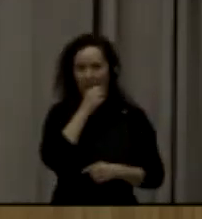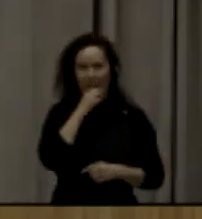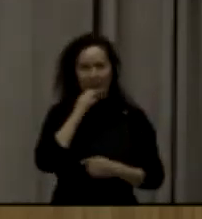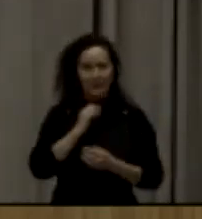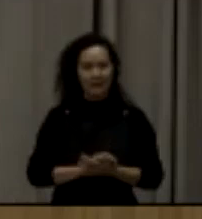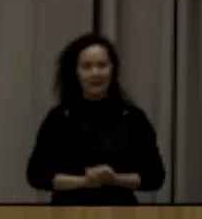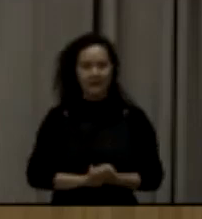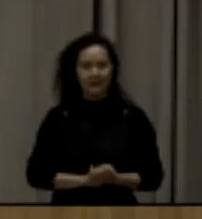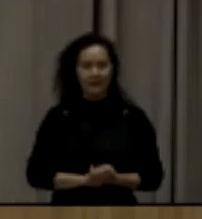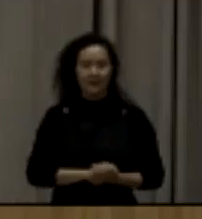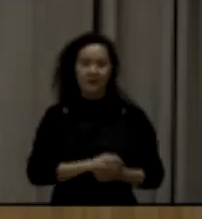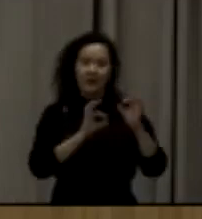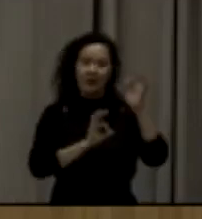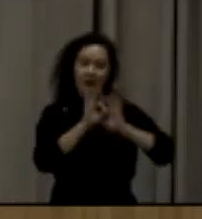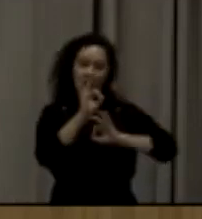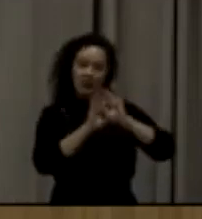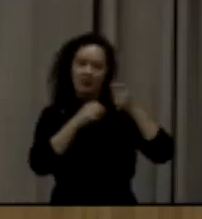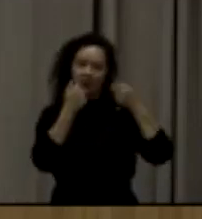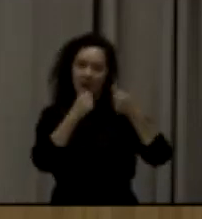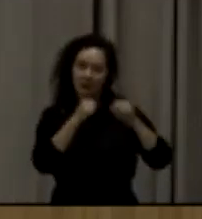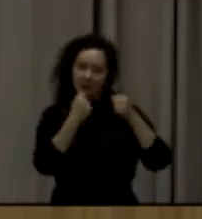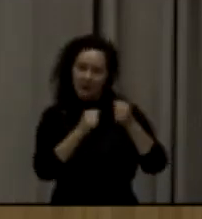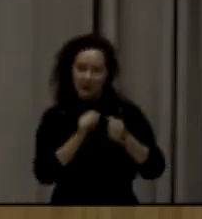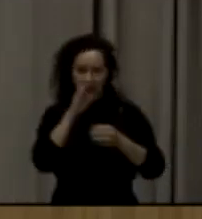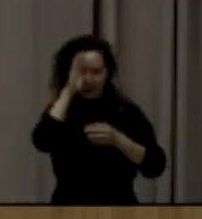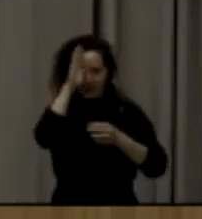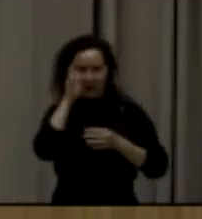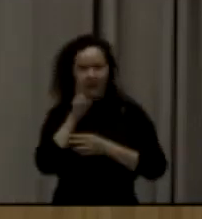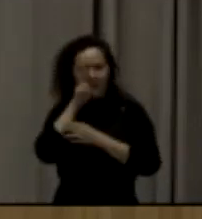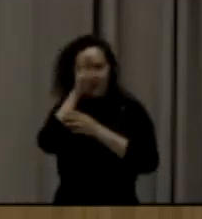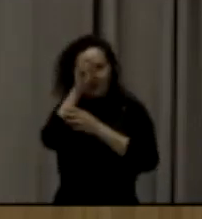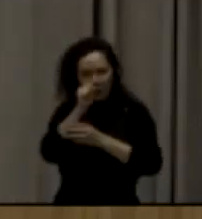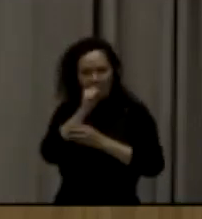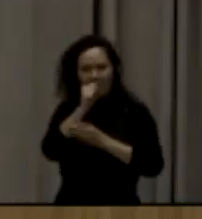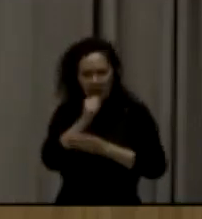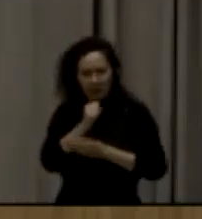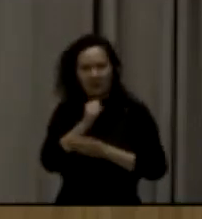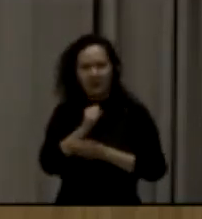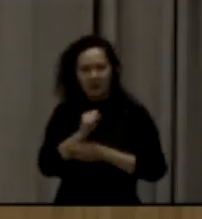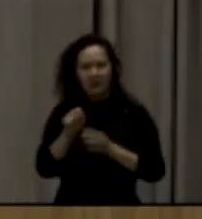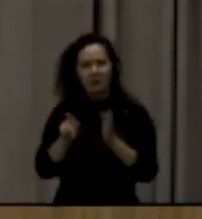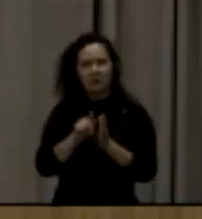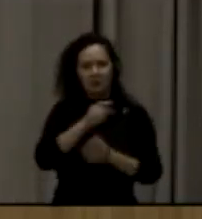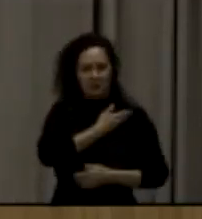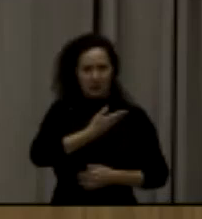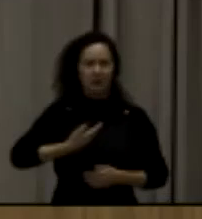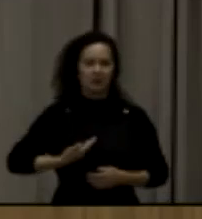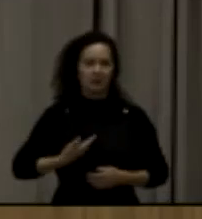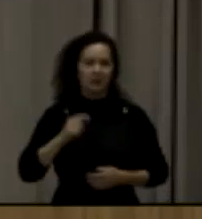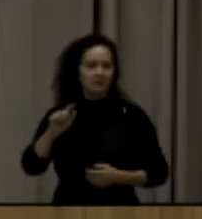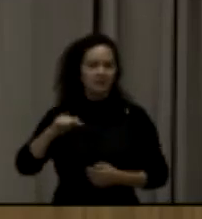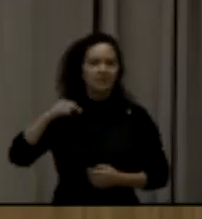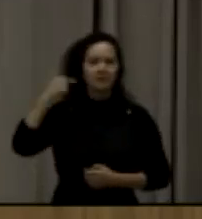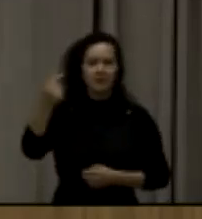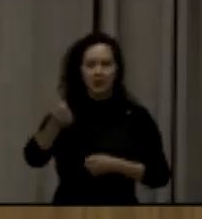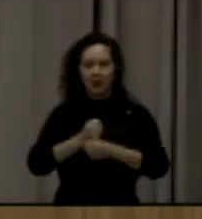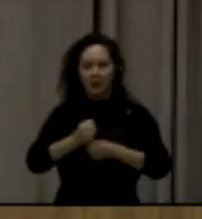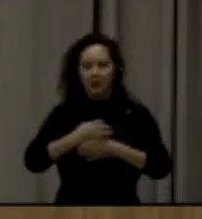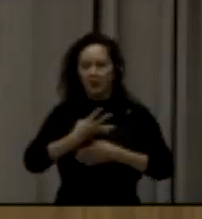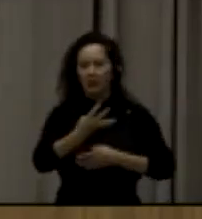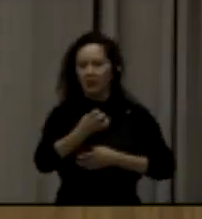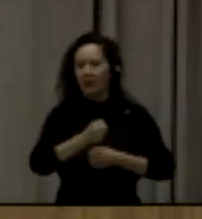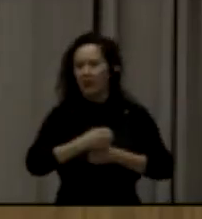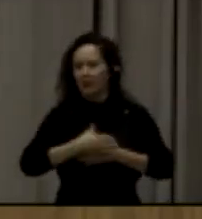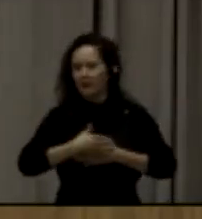processo necessariamente tem que fazer de acordo com o fortalecimento do Estado, quer dizer, depois de 40 anos